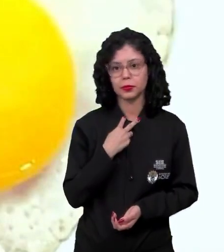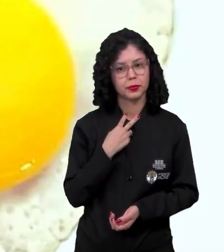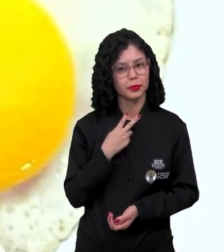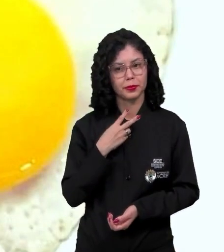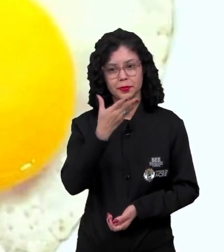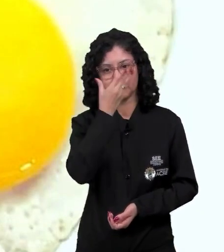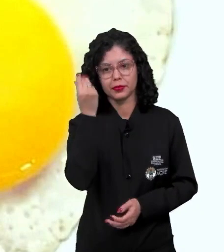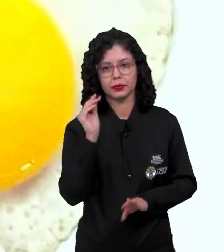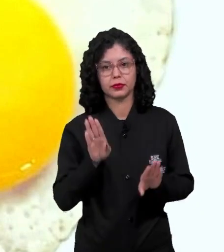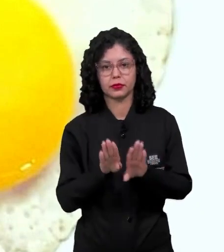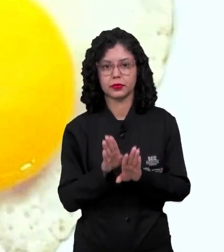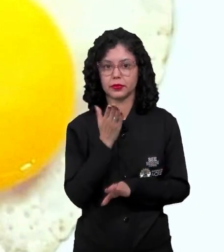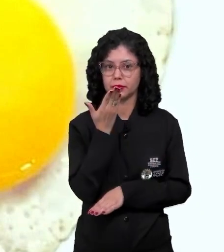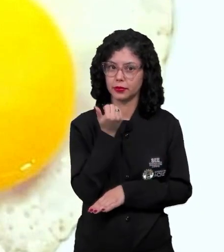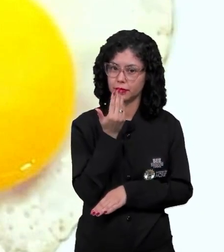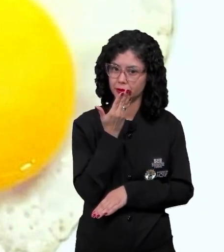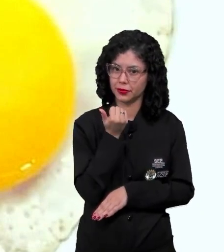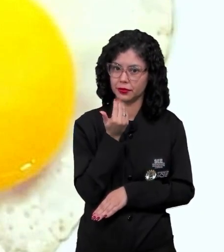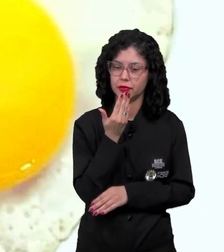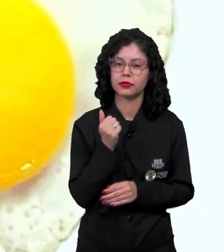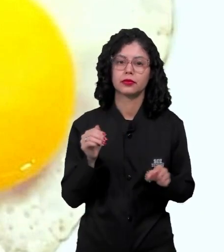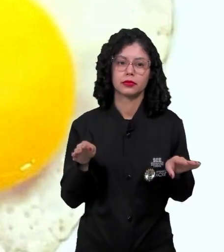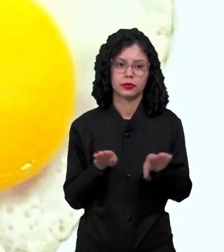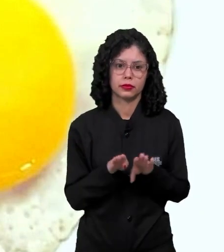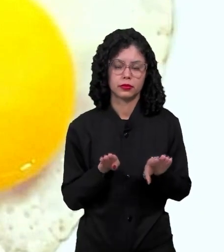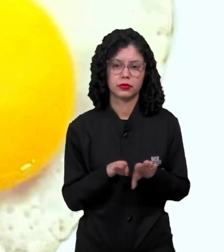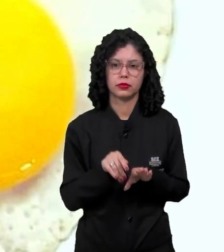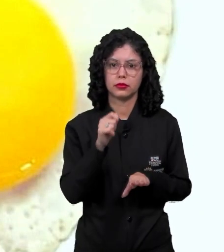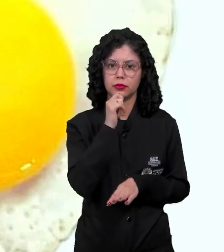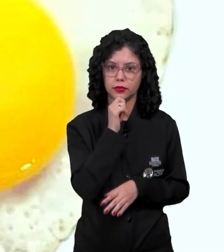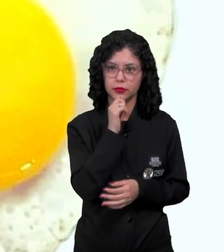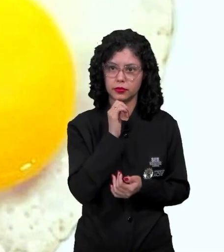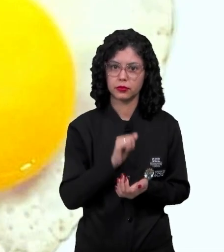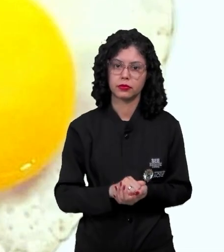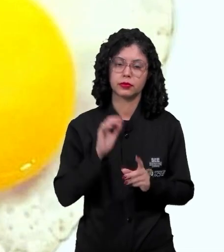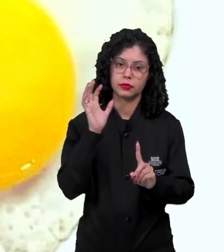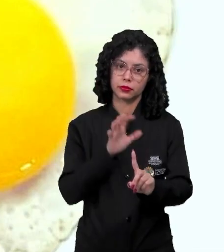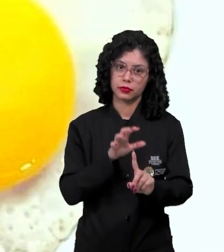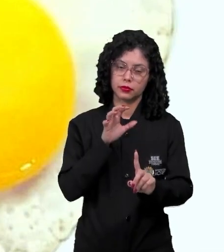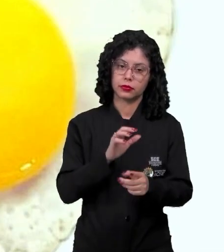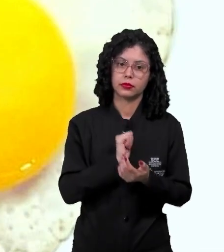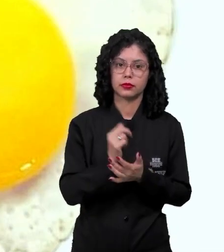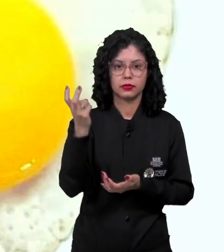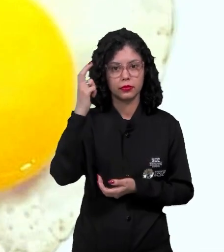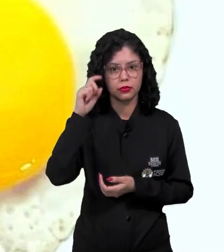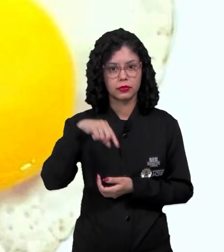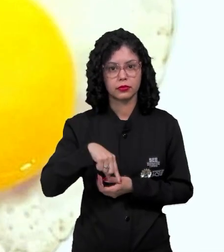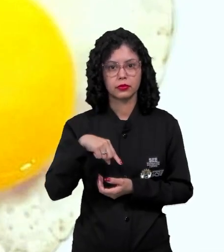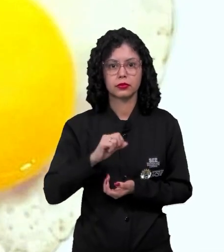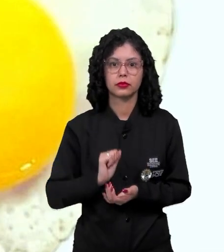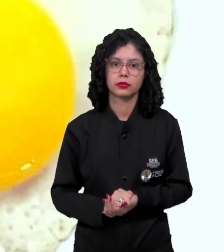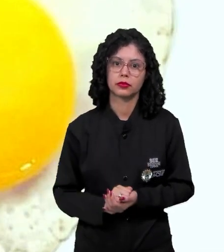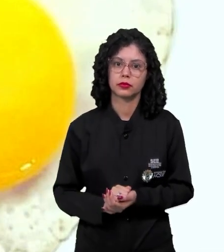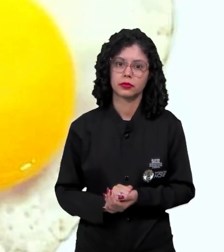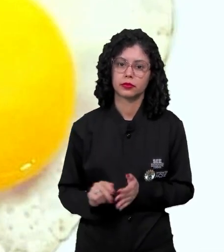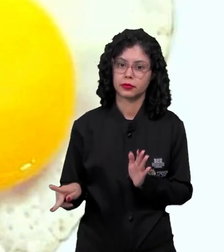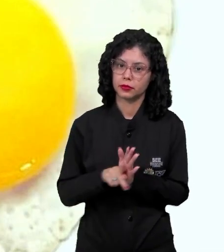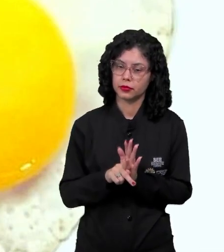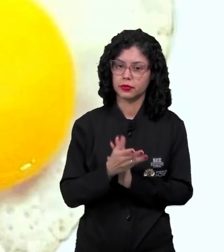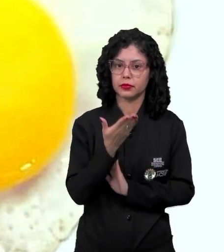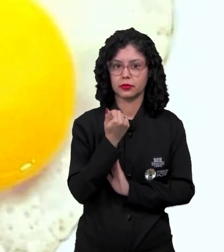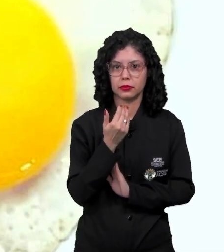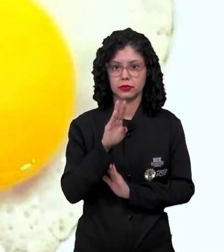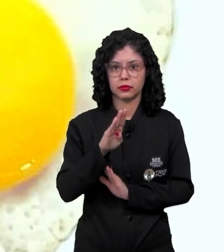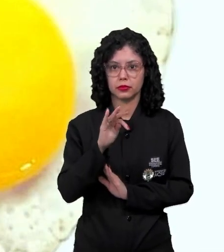esquecer também da culinária, que também tem uma influência de cultura, que nós temos o nosso prato típico, que